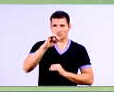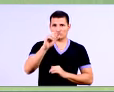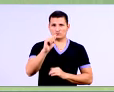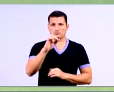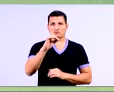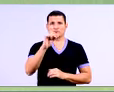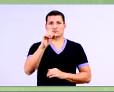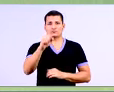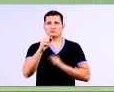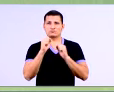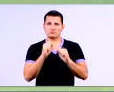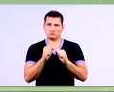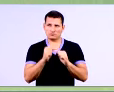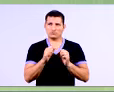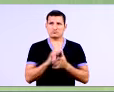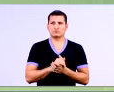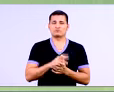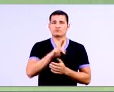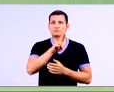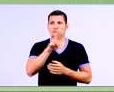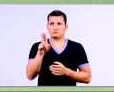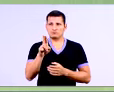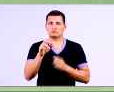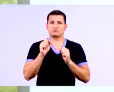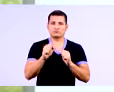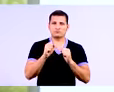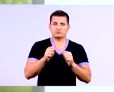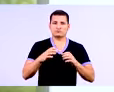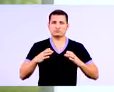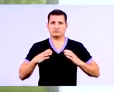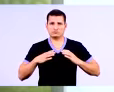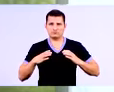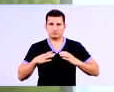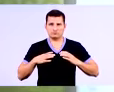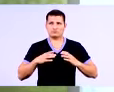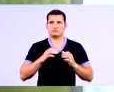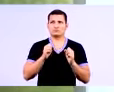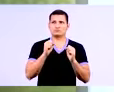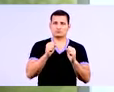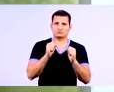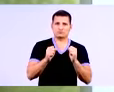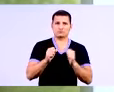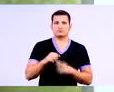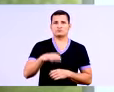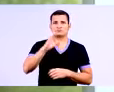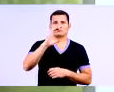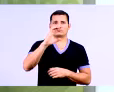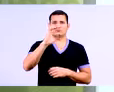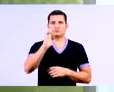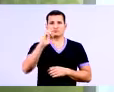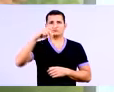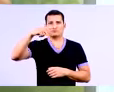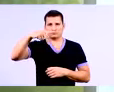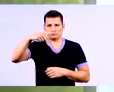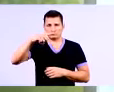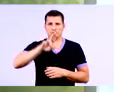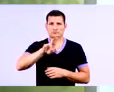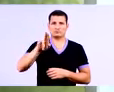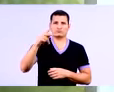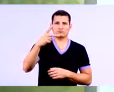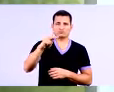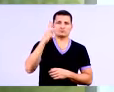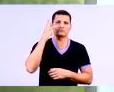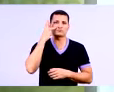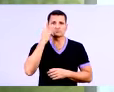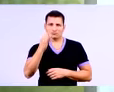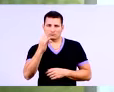nome, pode ser a cidade, pode ser o CEP onde você mora, o nome do seu pai, da sua mãe.